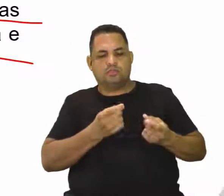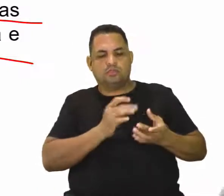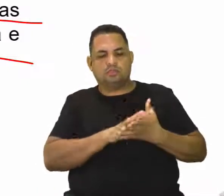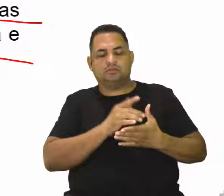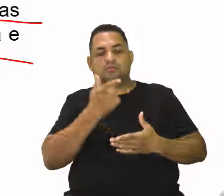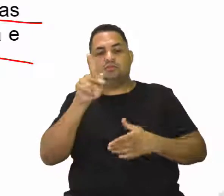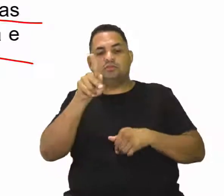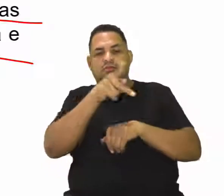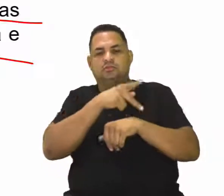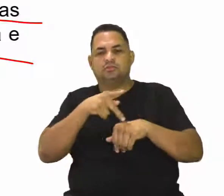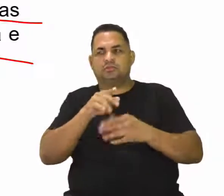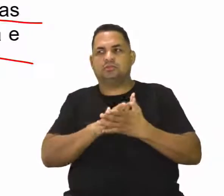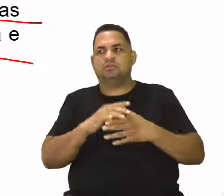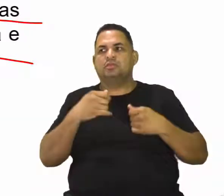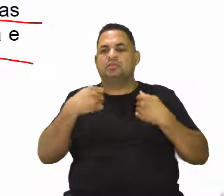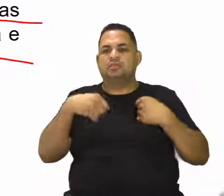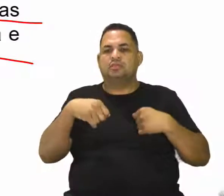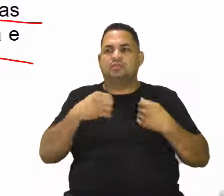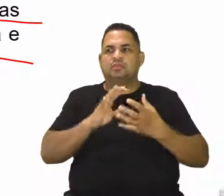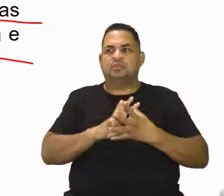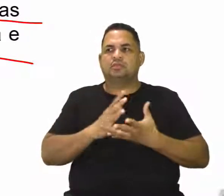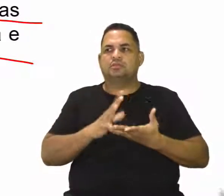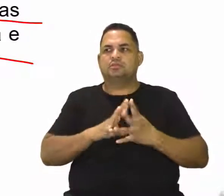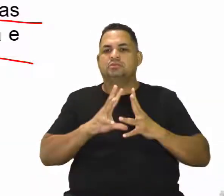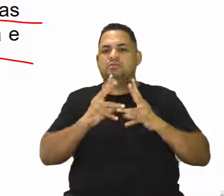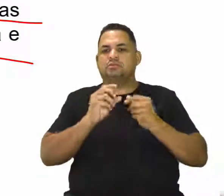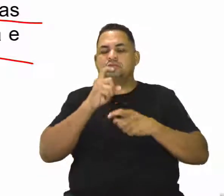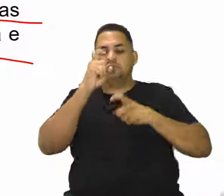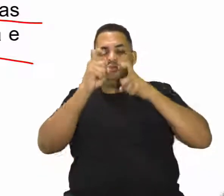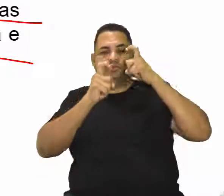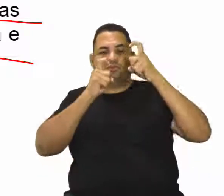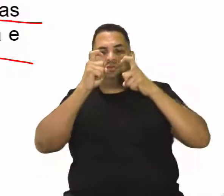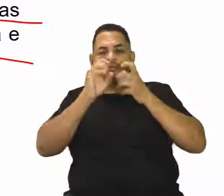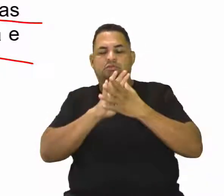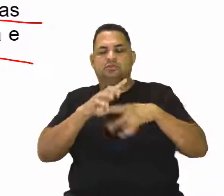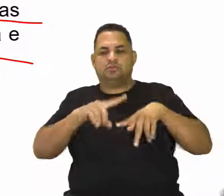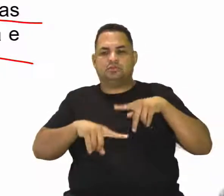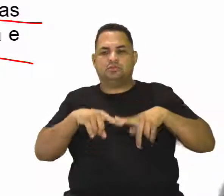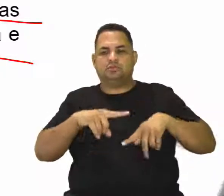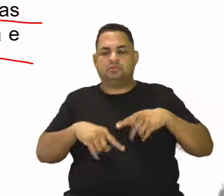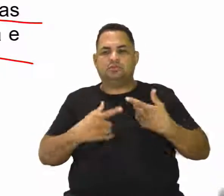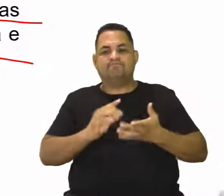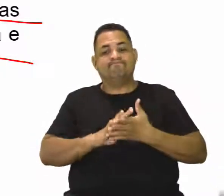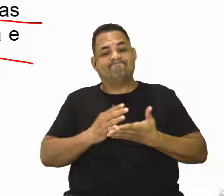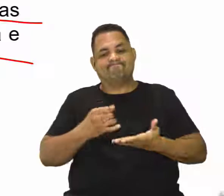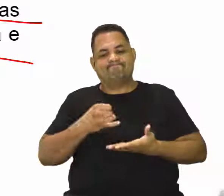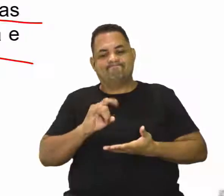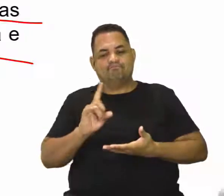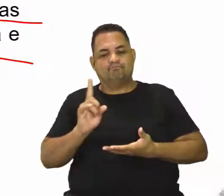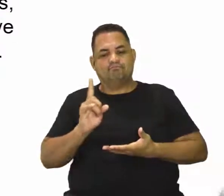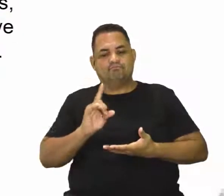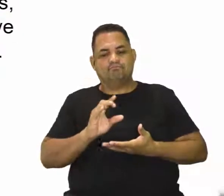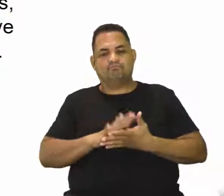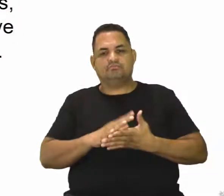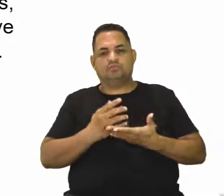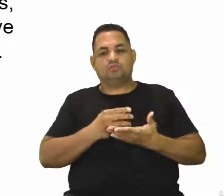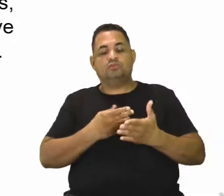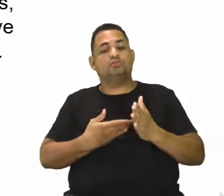externo, você tem que ter toda uma preocupação com o teu produto. Senão, não ganha